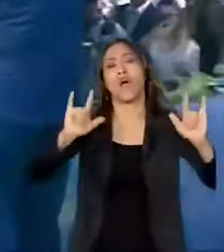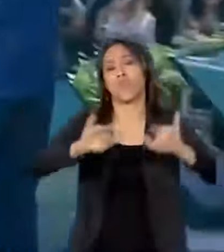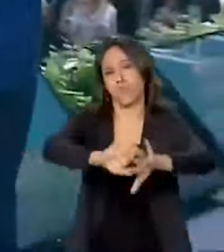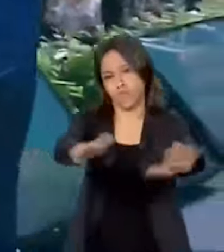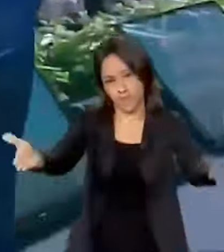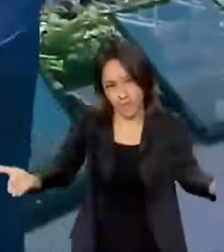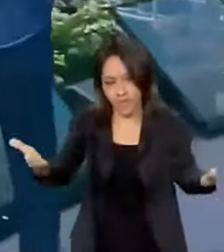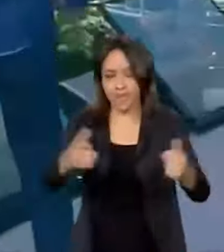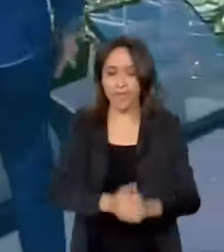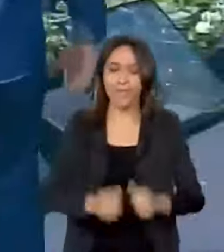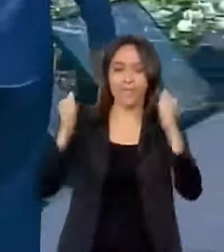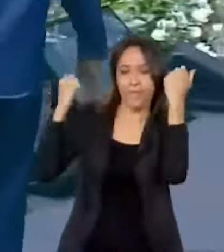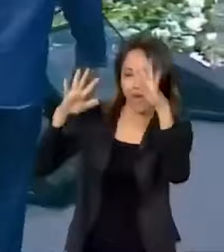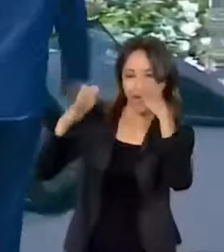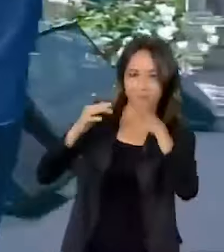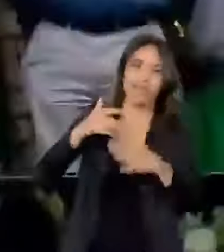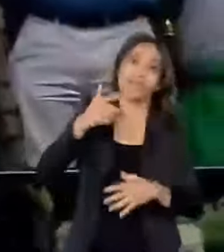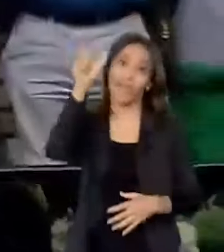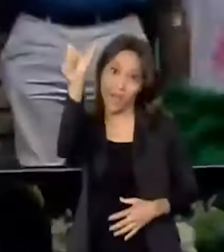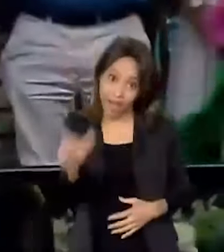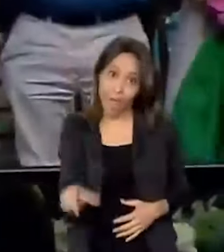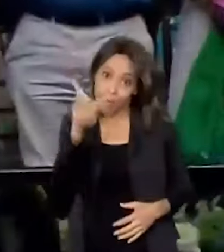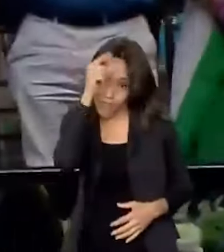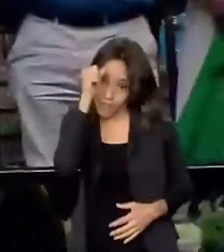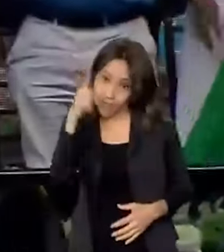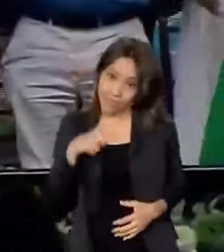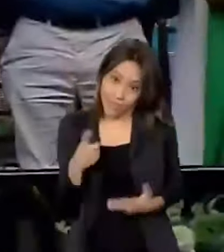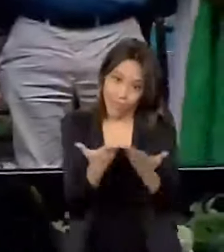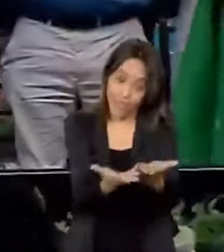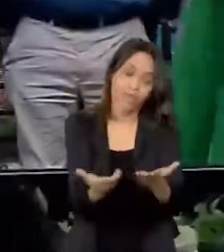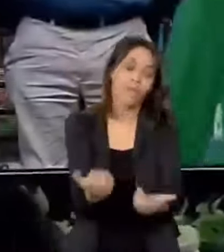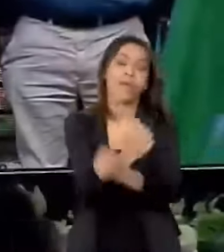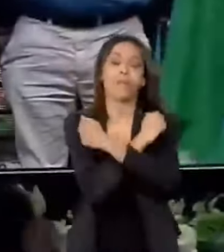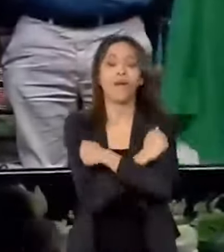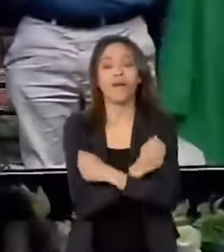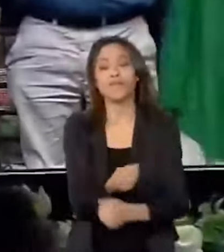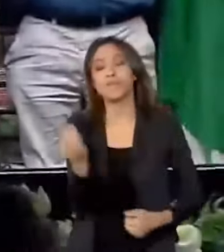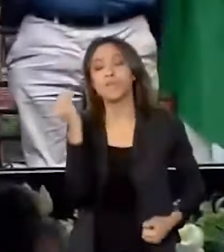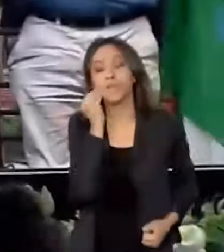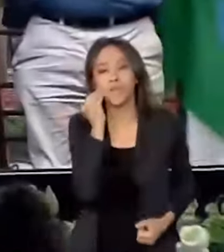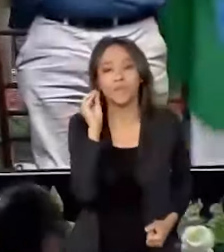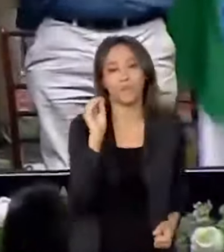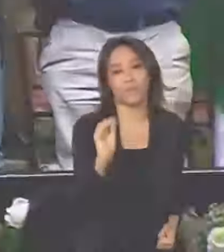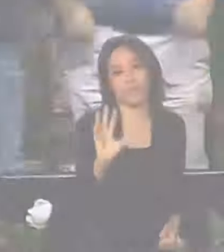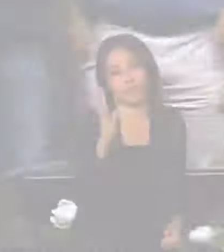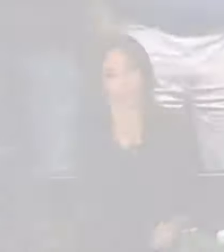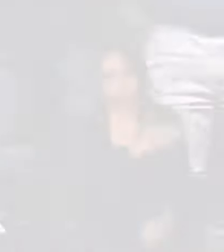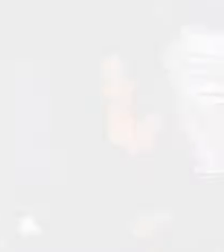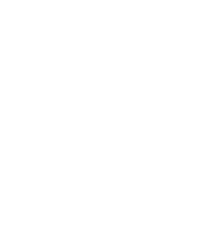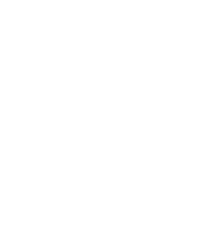e parabéns ao prefeito que vocês têm. Um abraço e um beijo no coração.